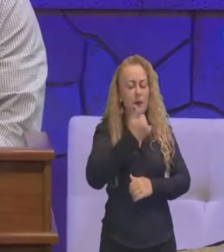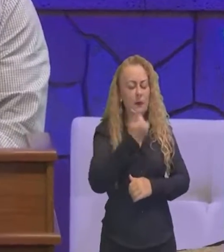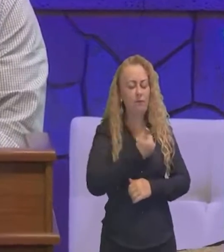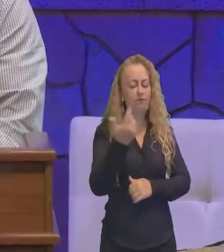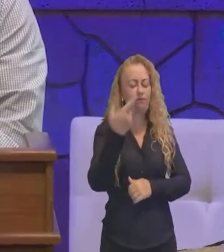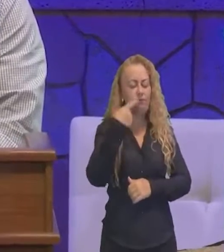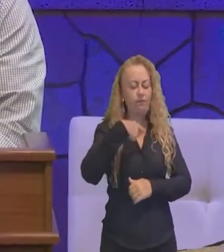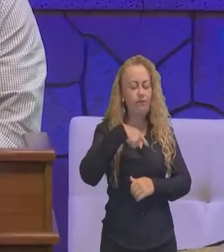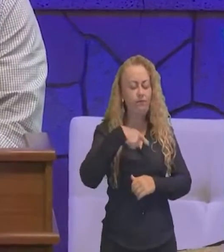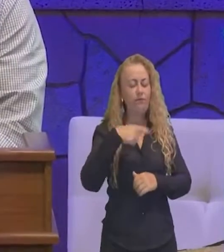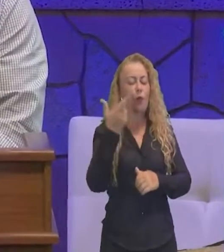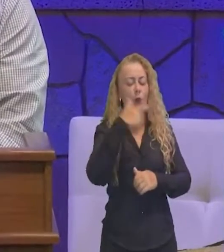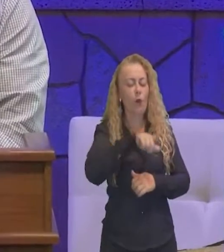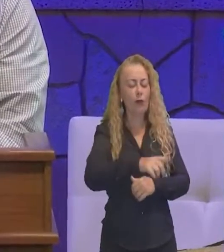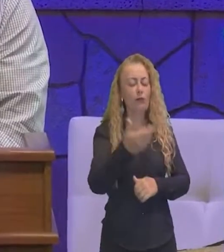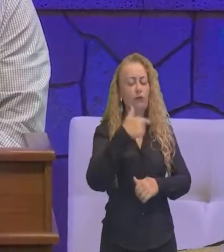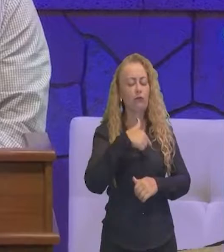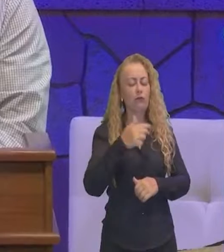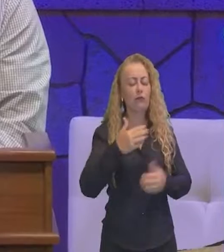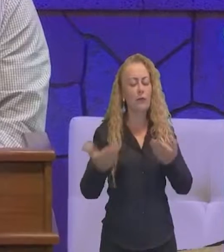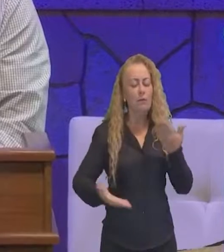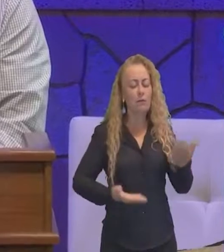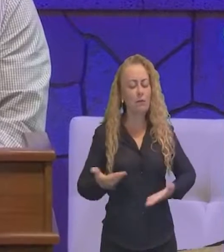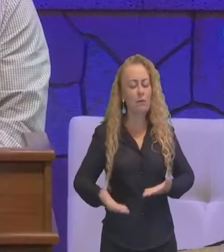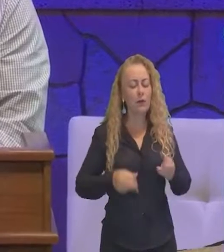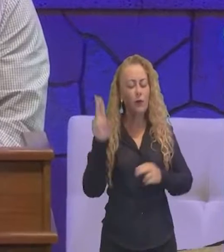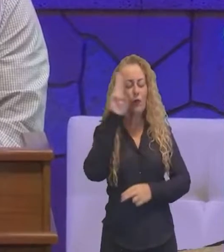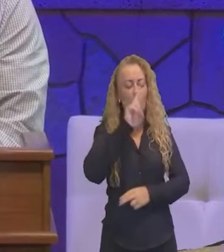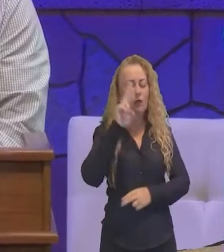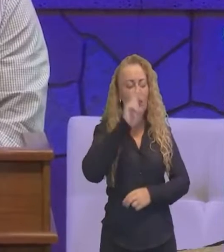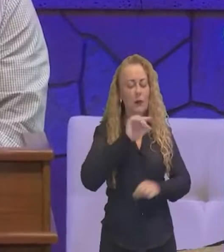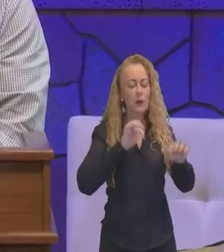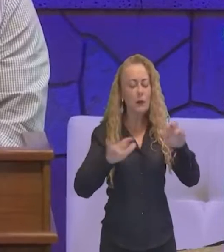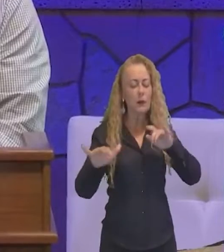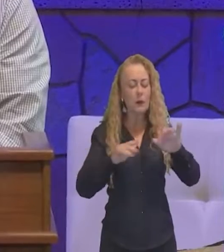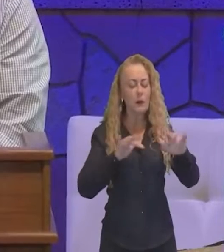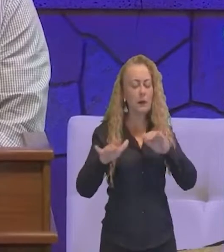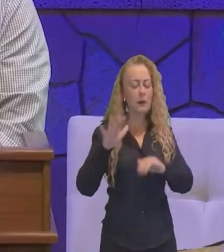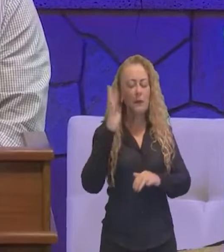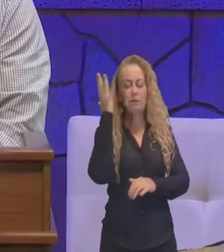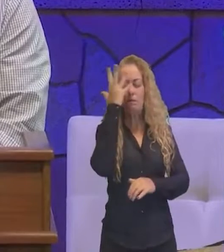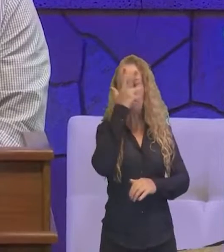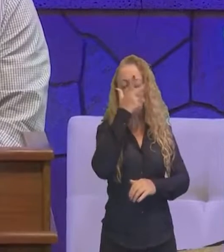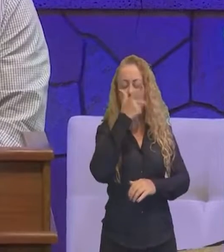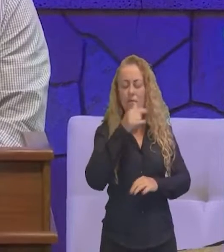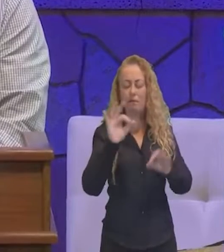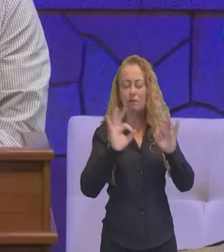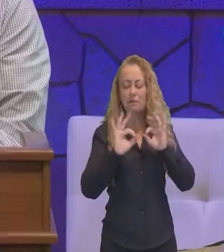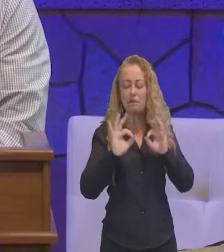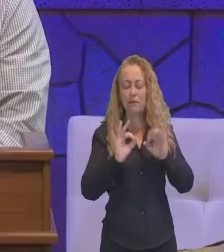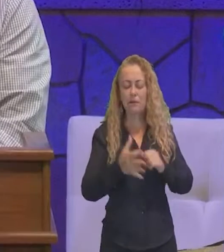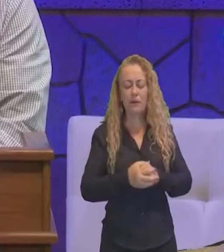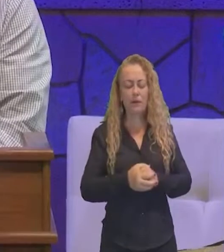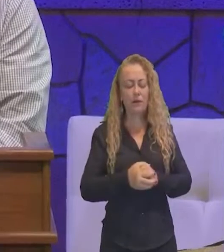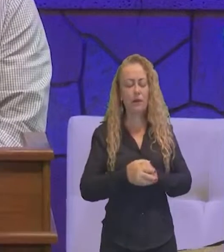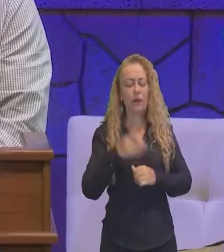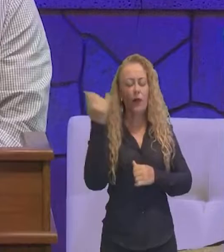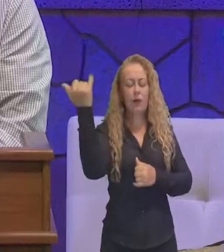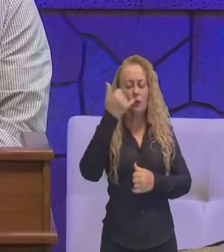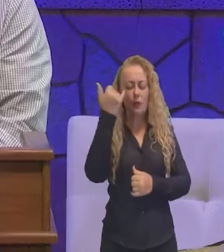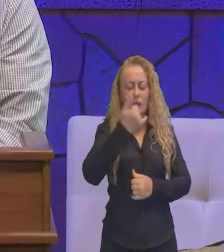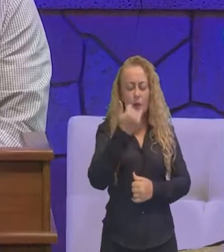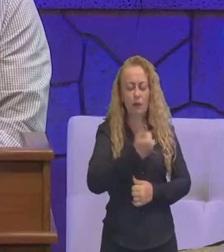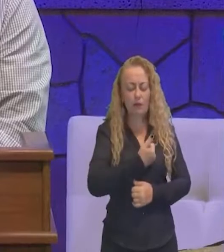do teu servo, Senhor. Muito obrigado pela instrumentalidade que tem sido nas tuas mãos para falar ao